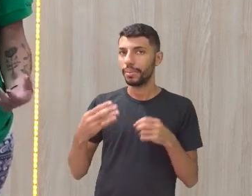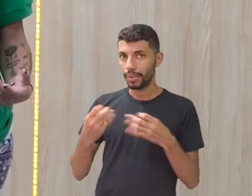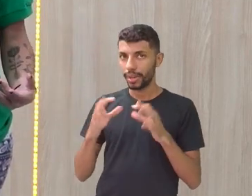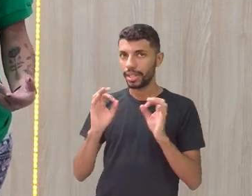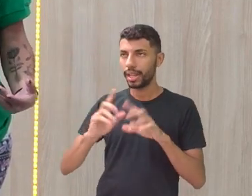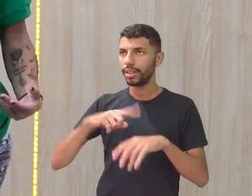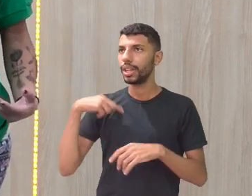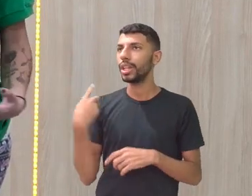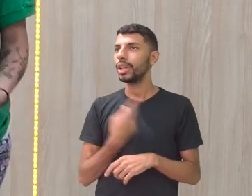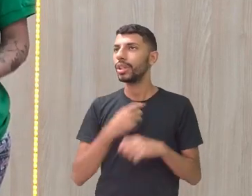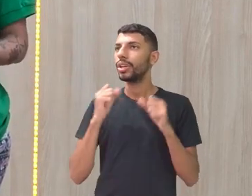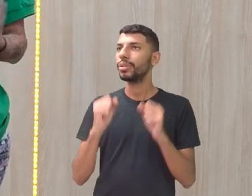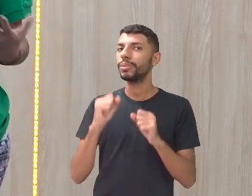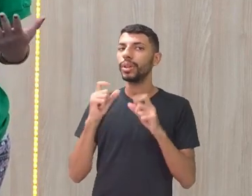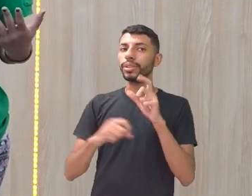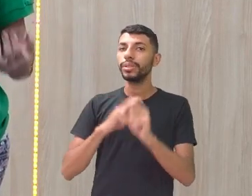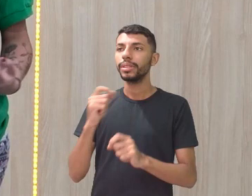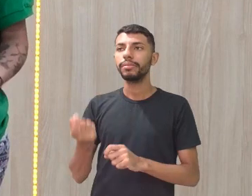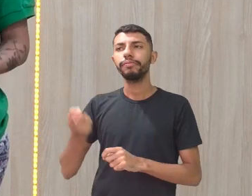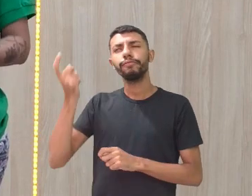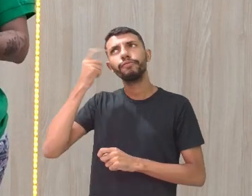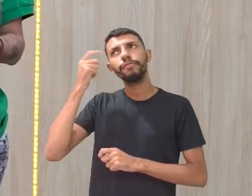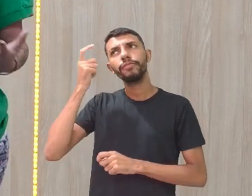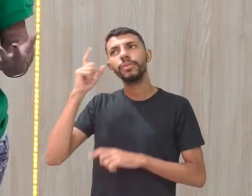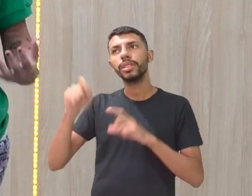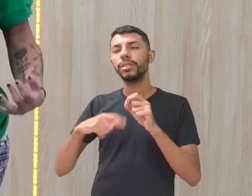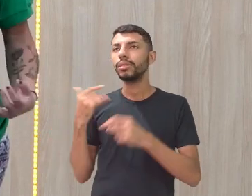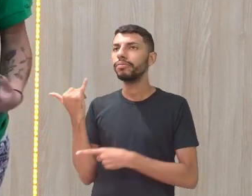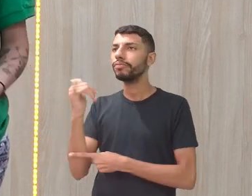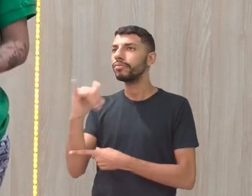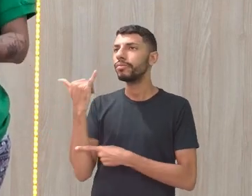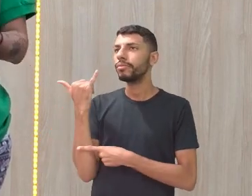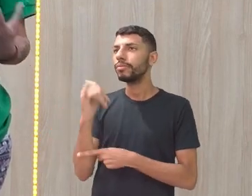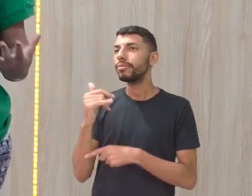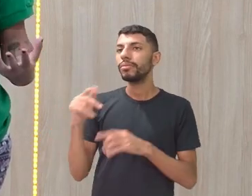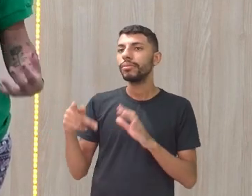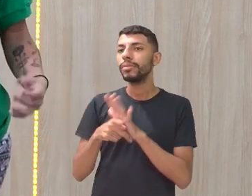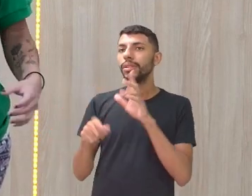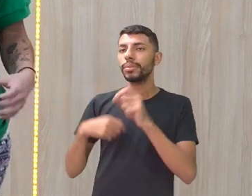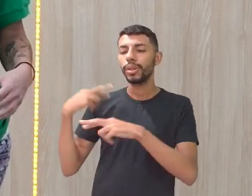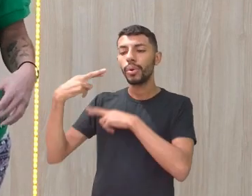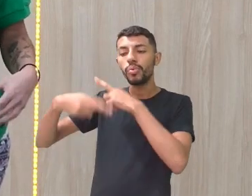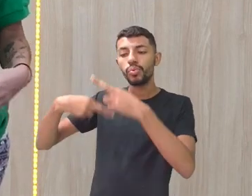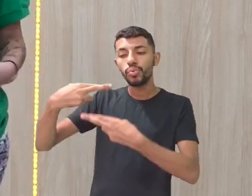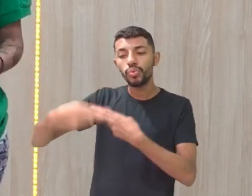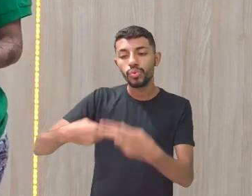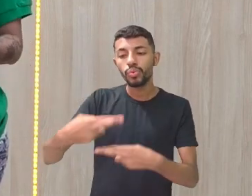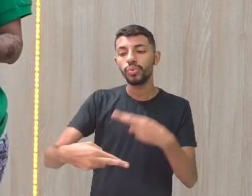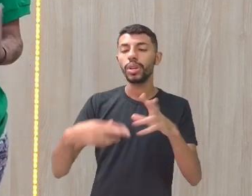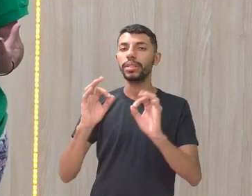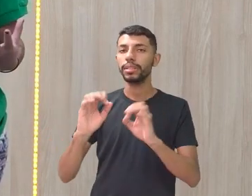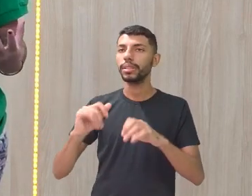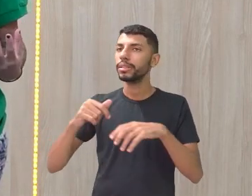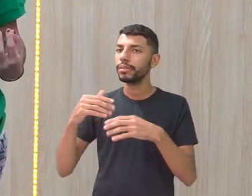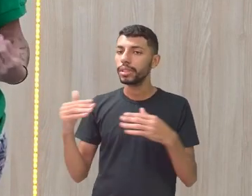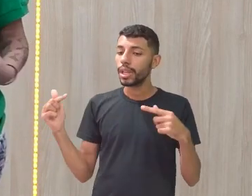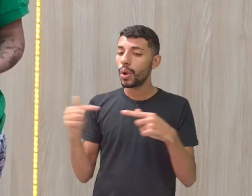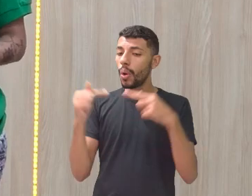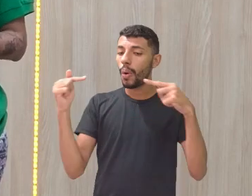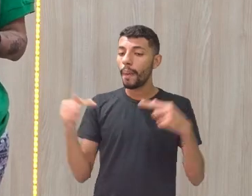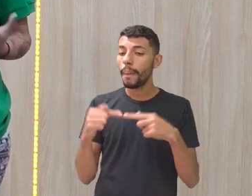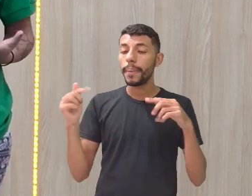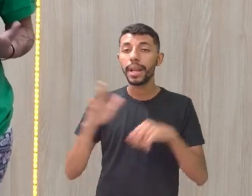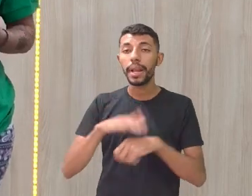a gente pode pensar nessa energia para ser mais renovável, que seja mais compatível, né, com